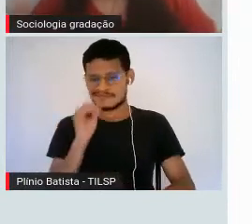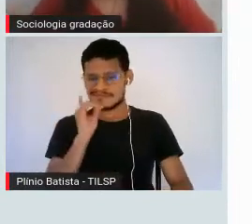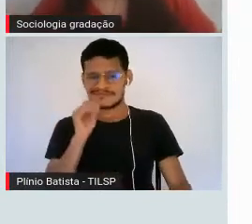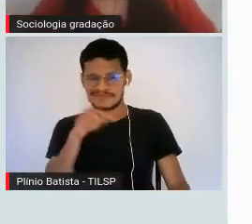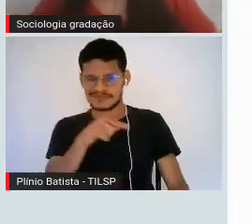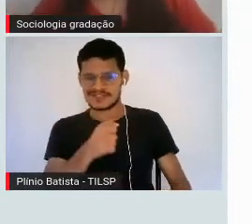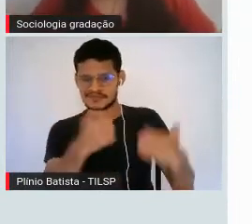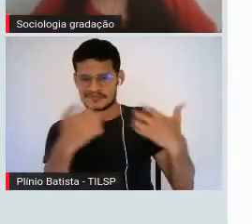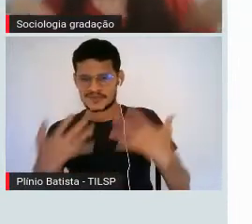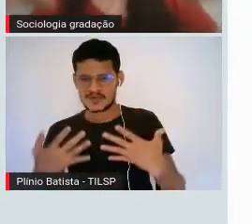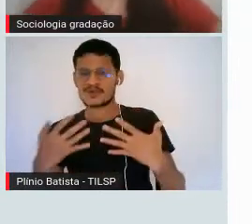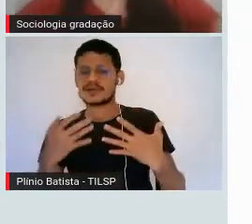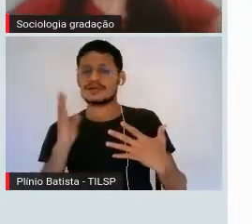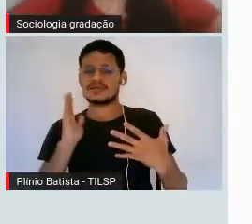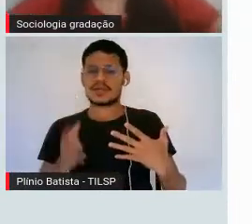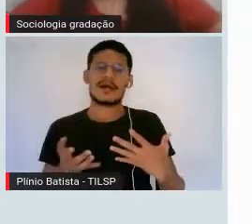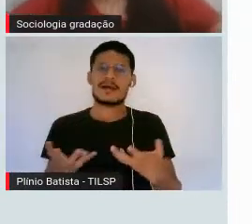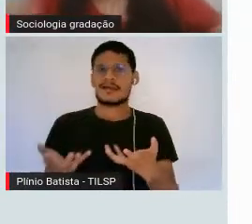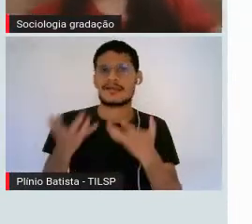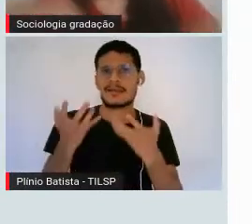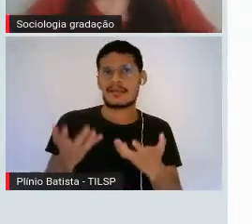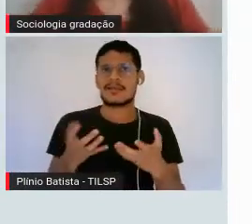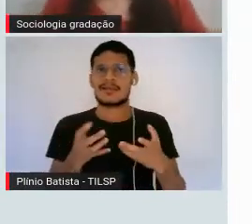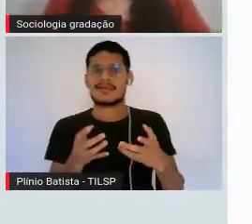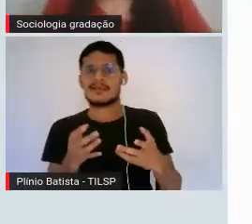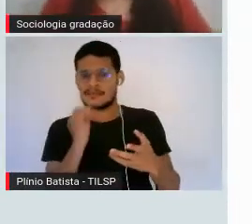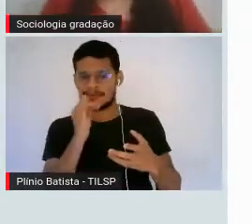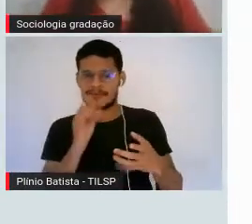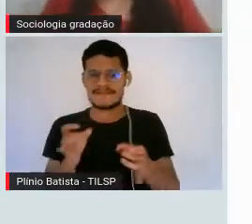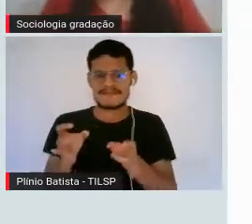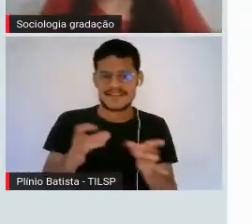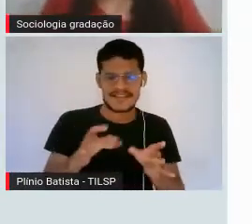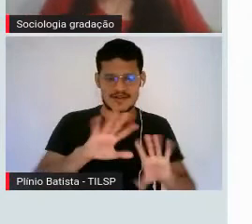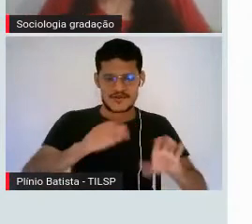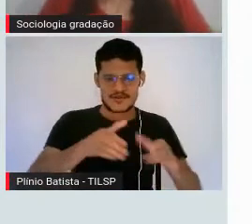assim, que ela vendeu para a classe